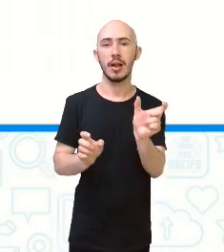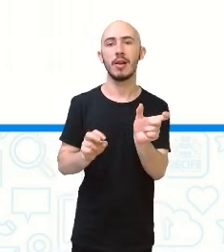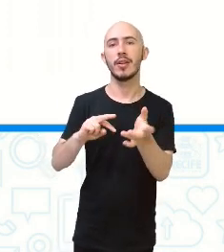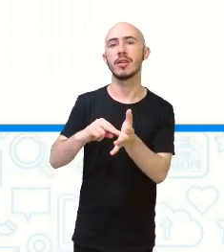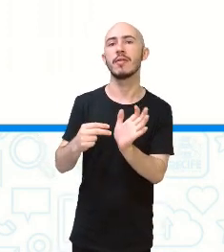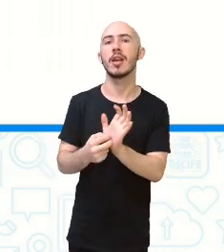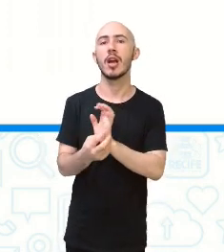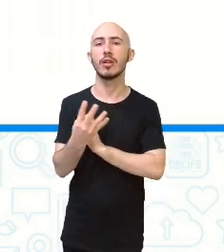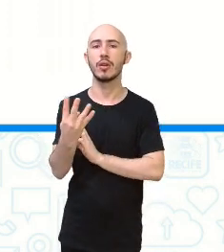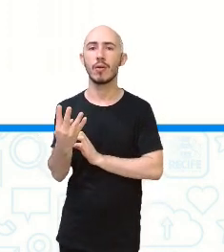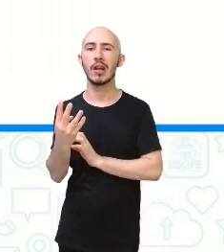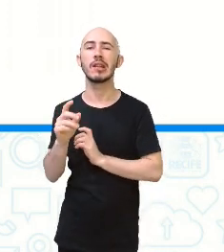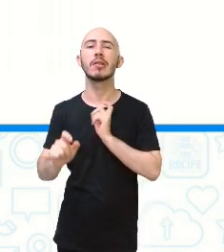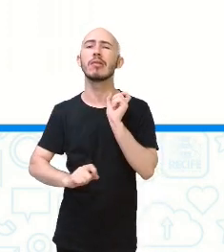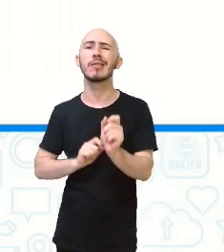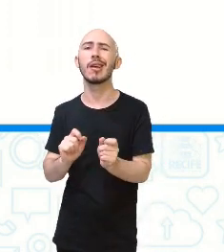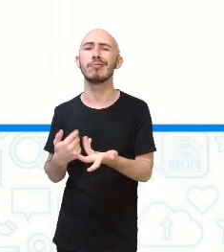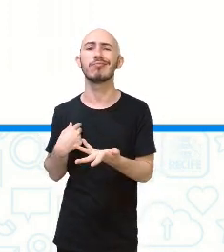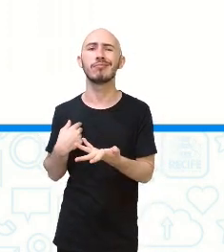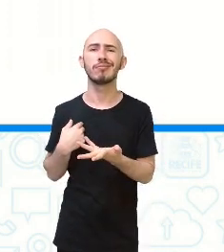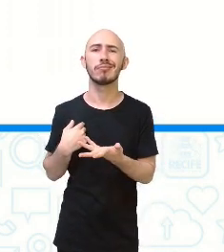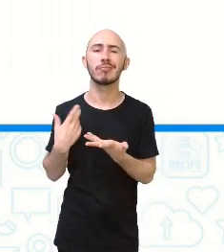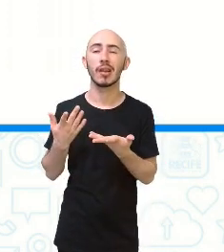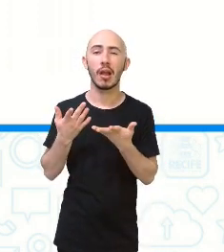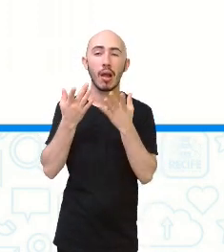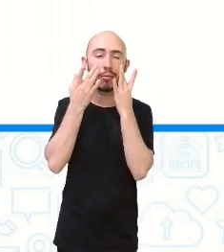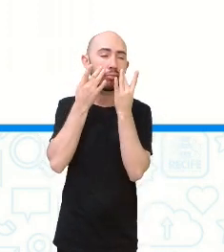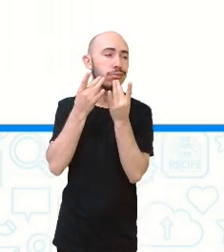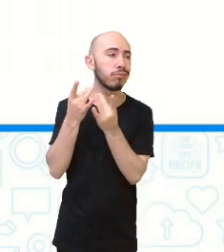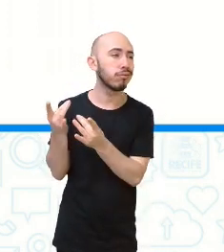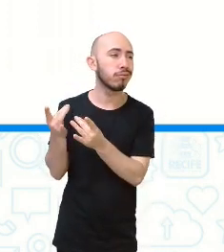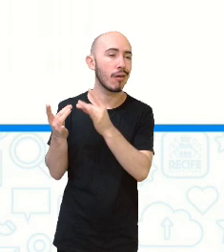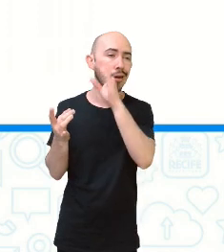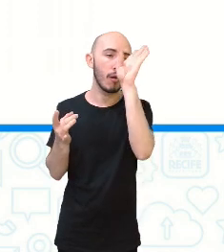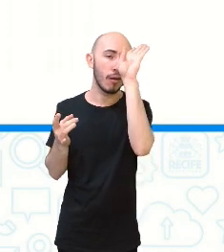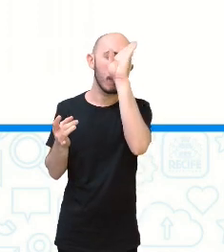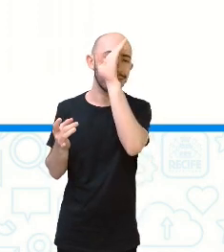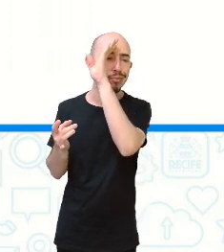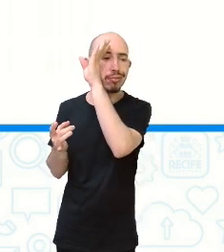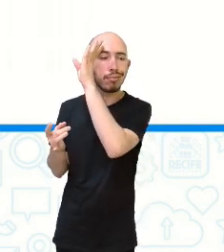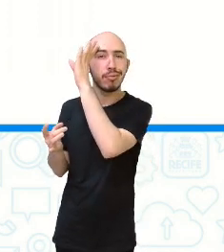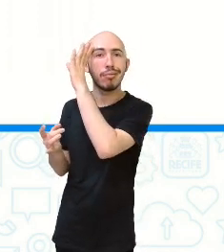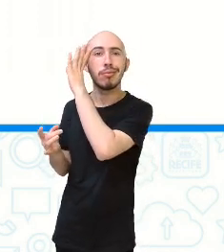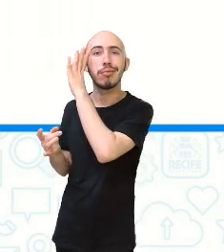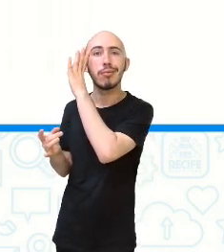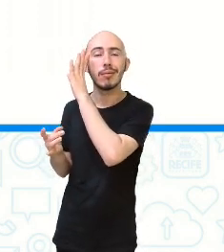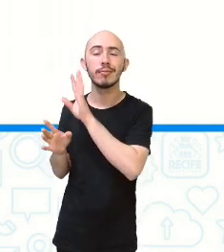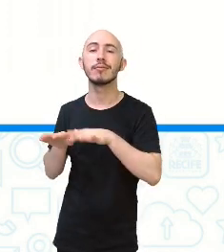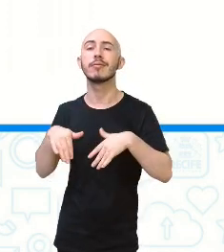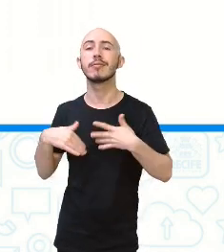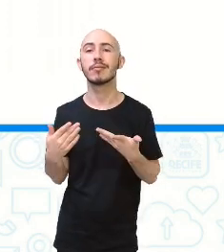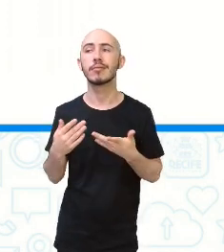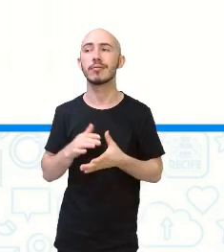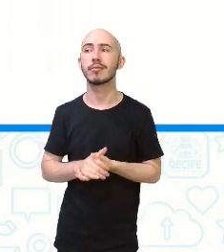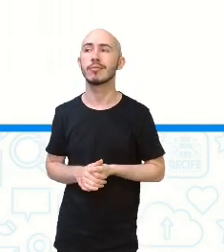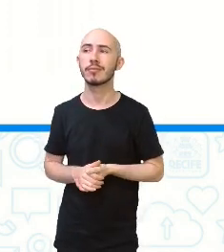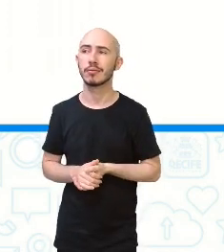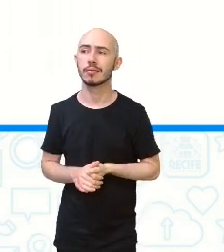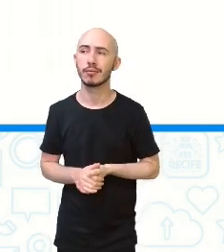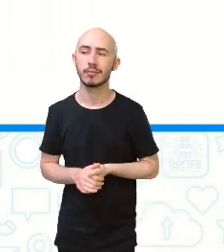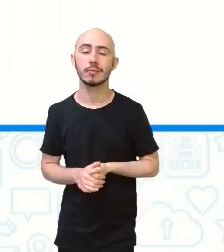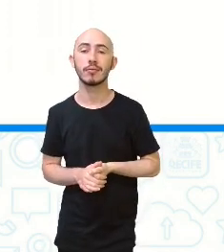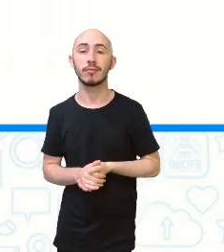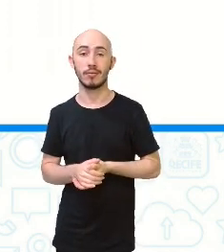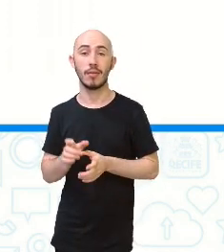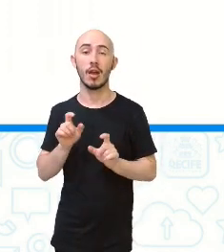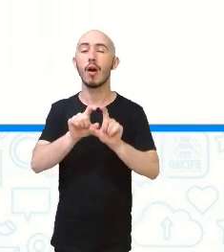significa descuidar-se, distrair-se. Então, já ouviram aquela expressão quando fala assim, não durma no